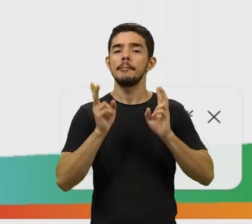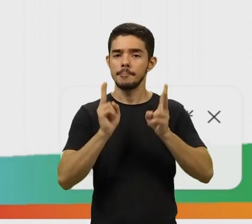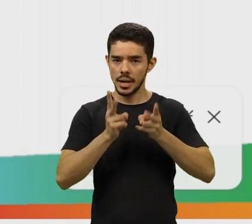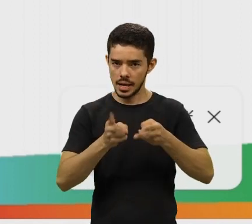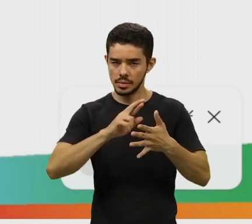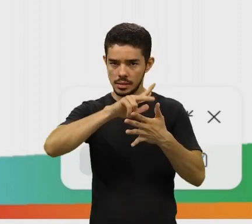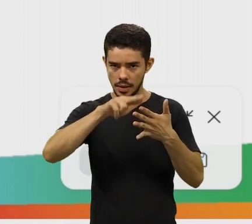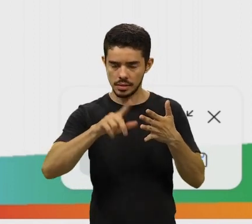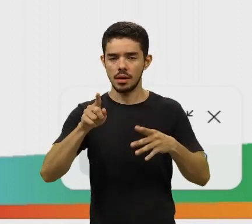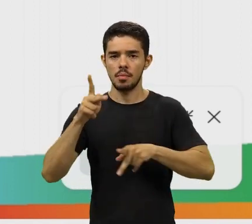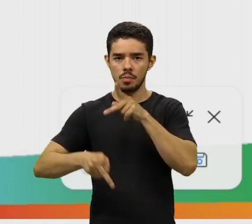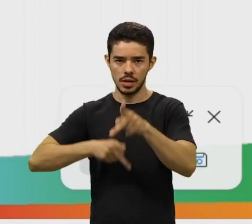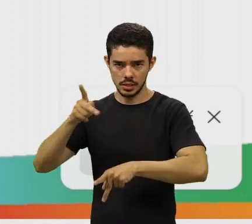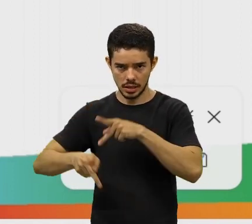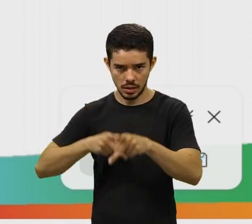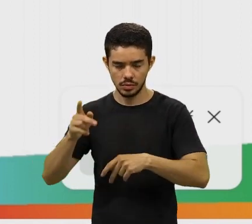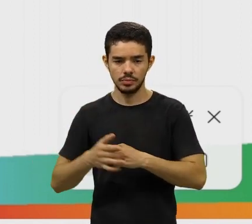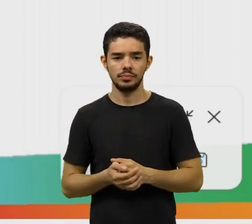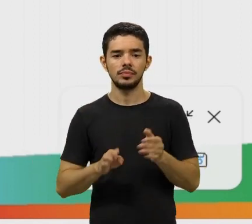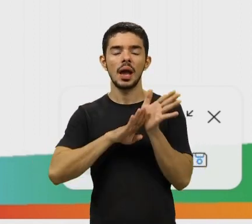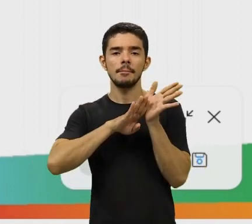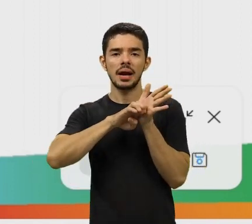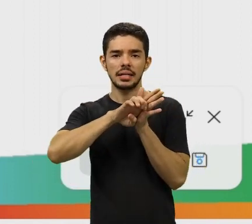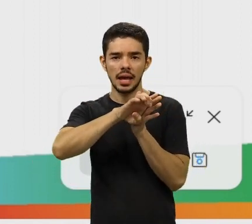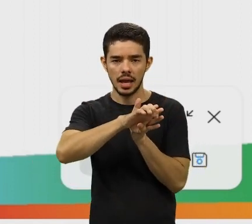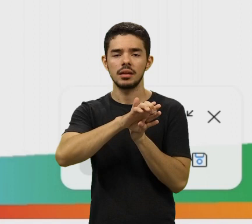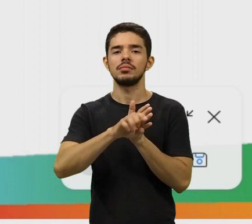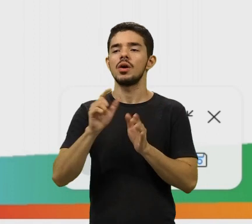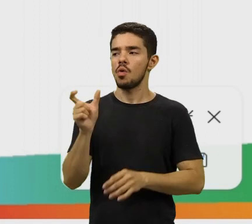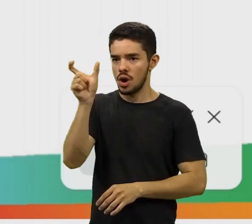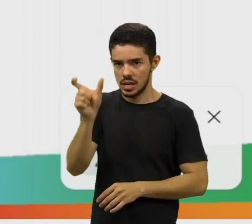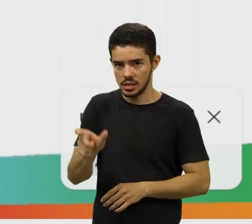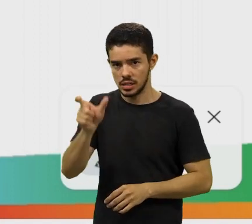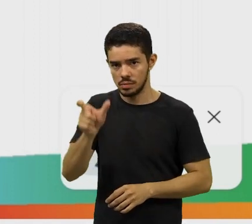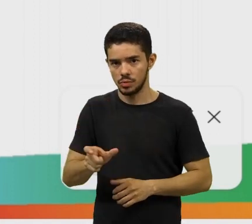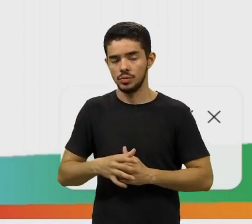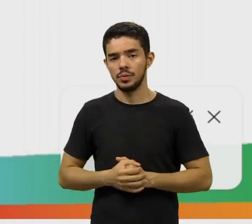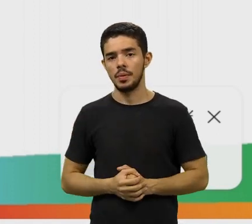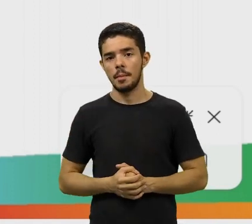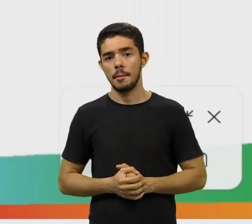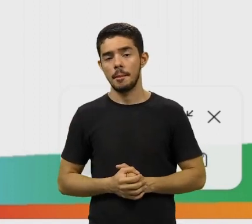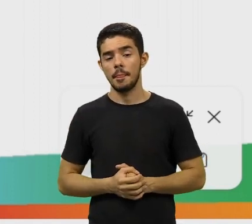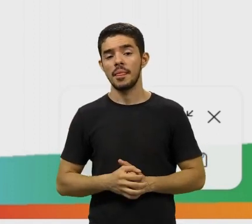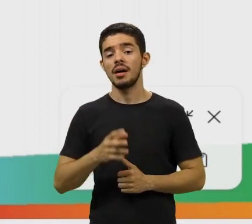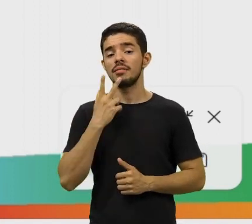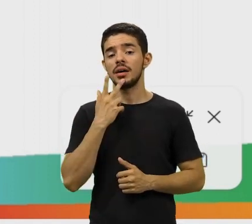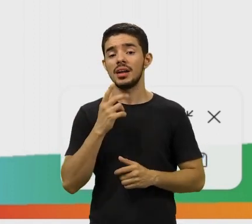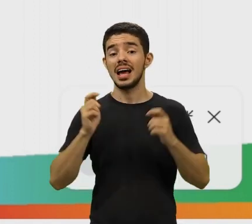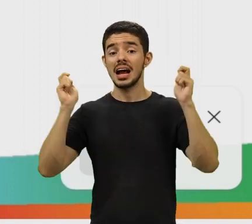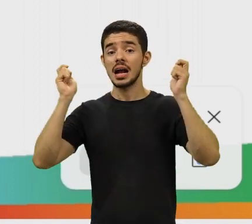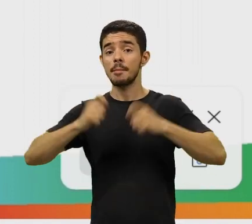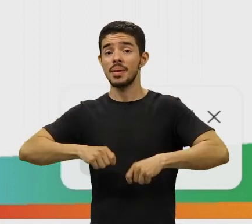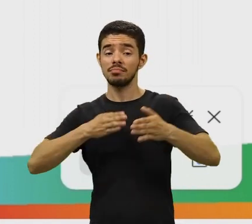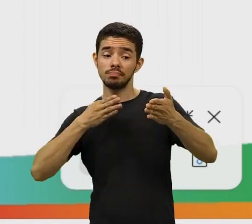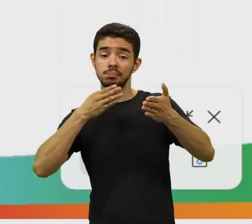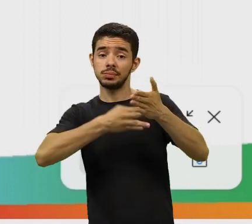mesma espécie é uma população. Bactéria é um organismo. Aí ele vai dizer,